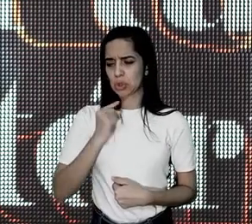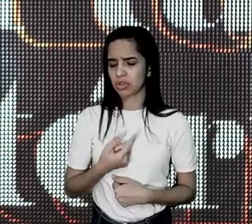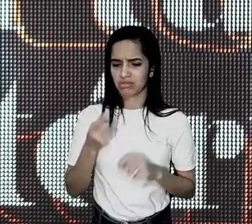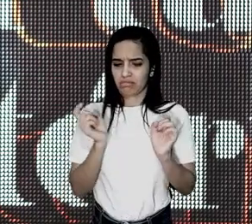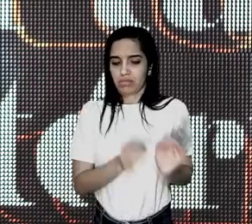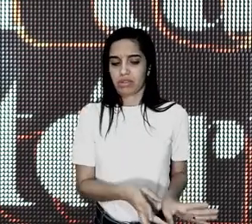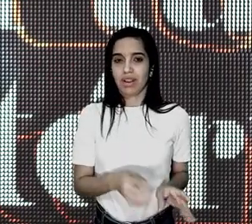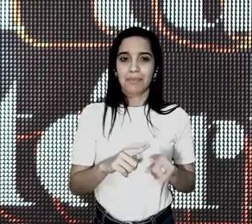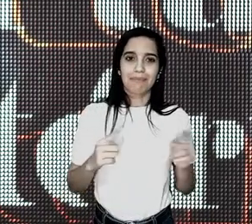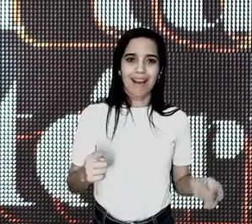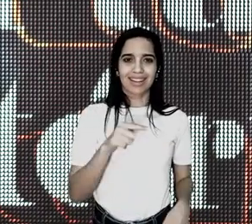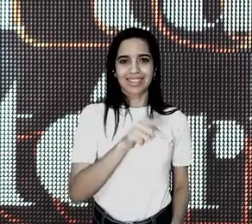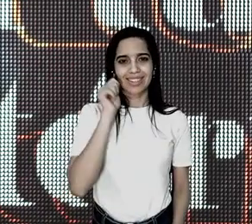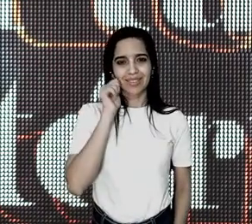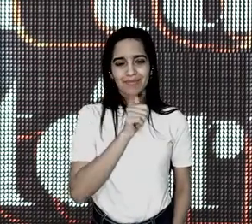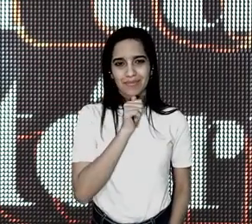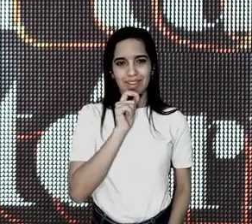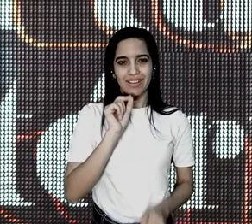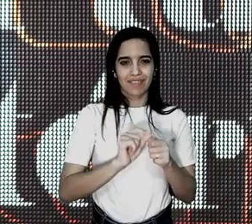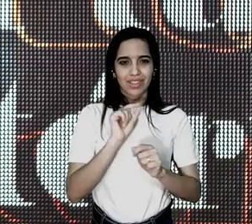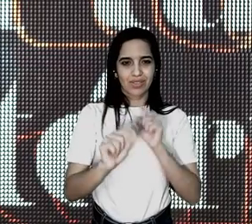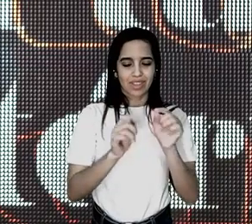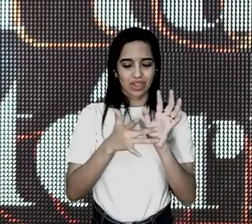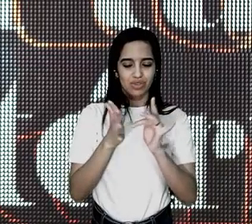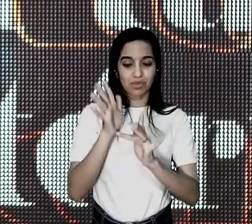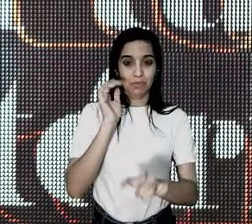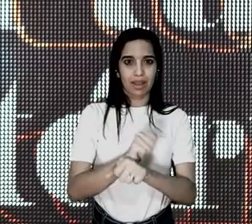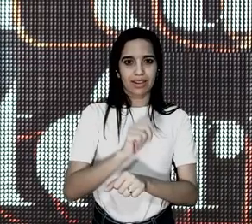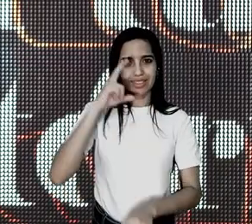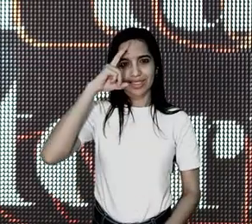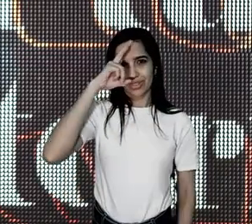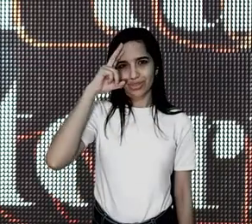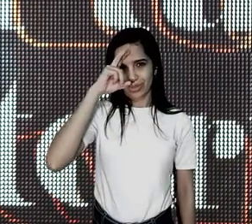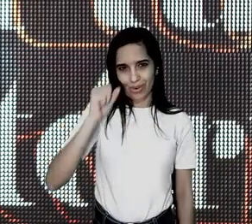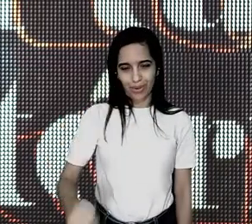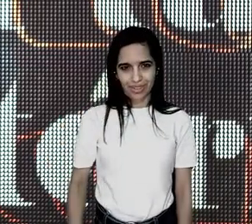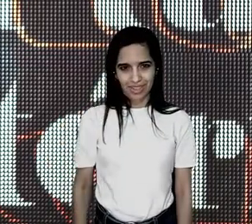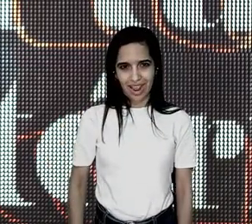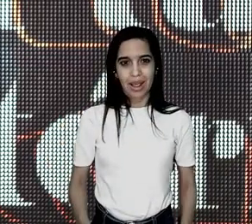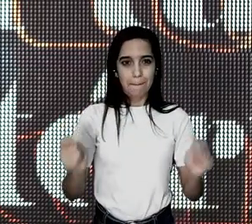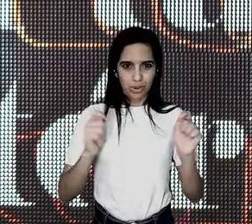e desprezível que fez com que Jesus parasse a história e ministrasse vida e cura sobre